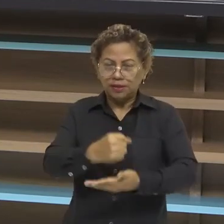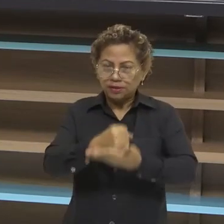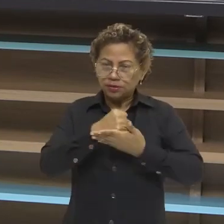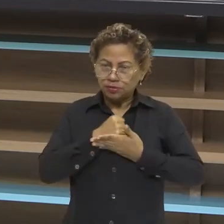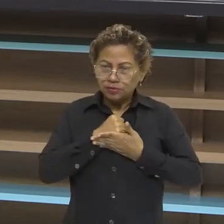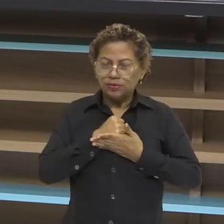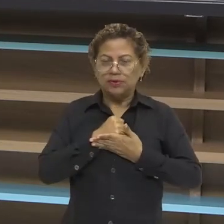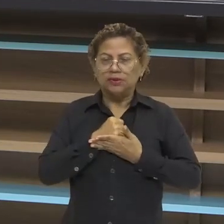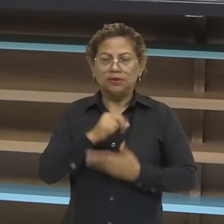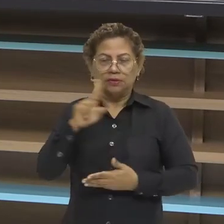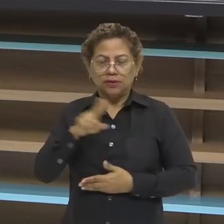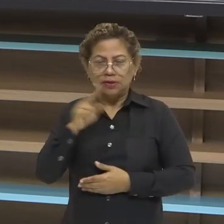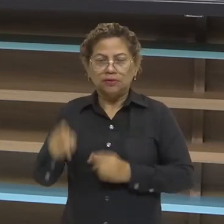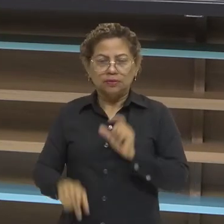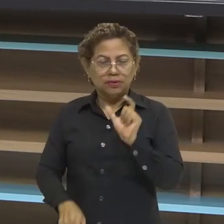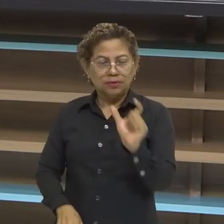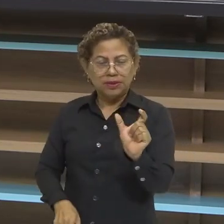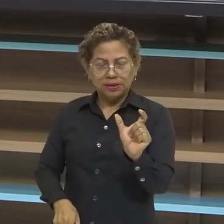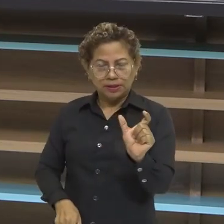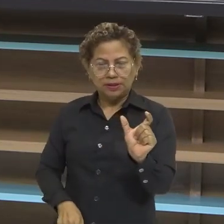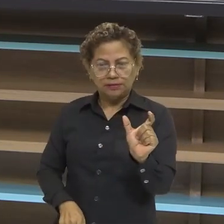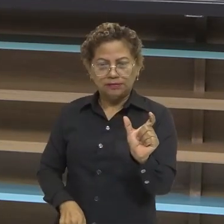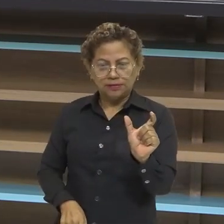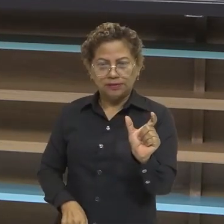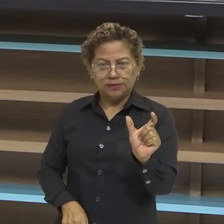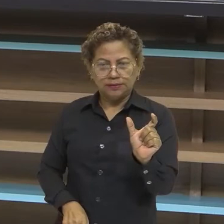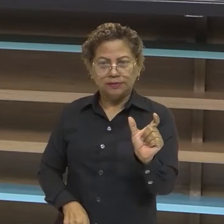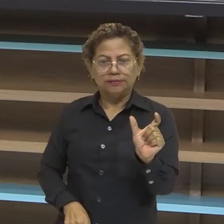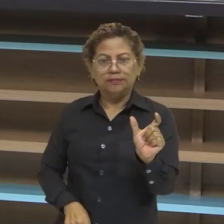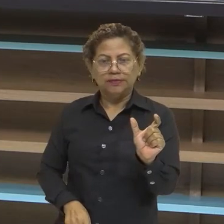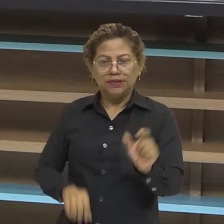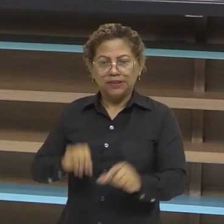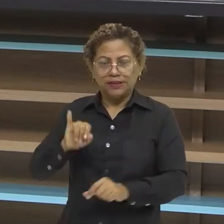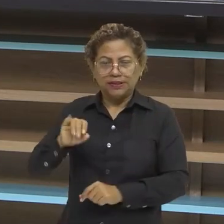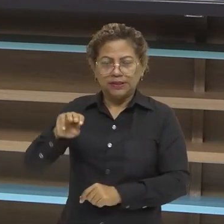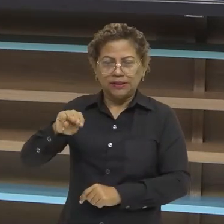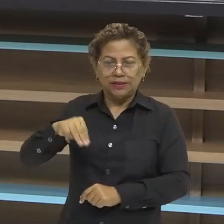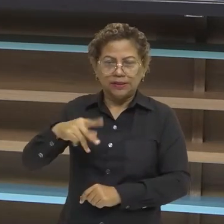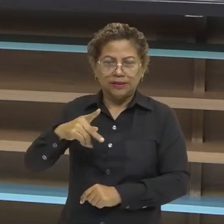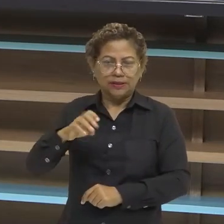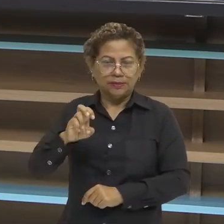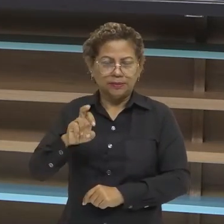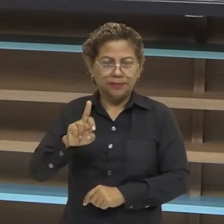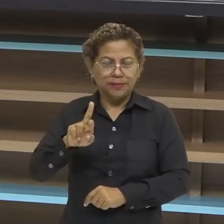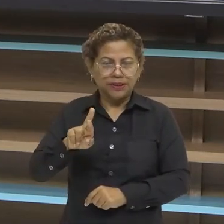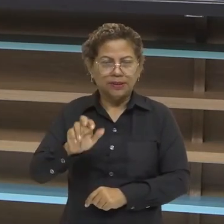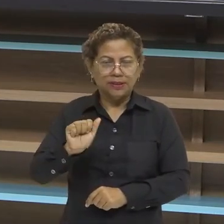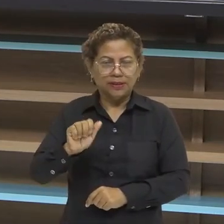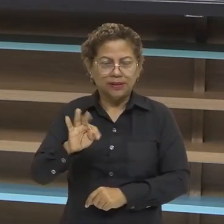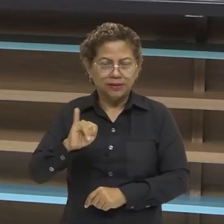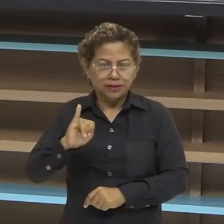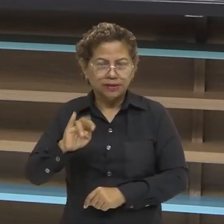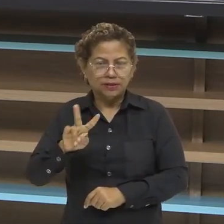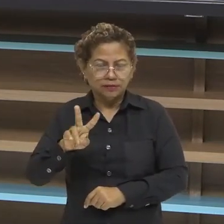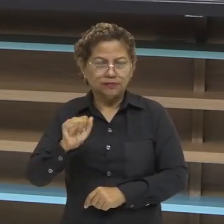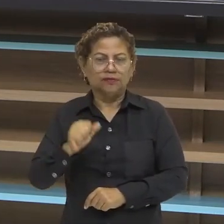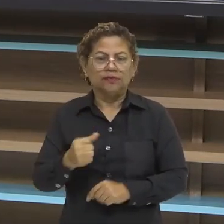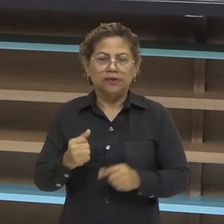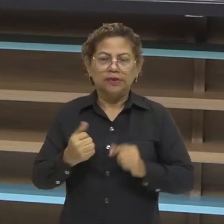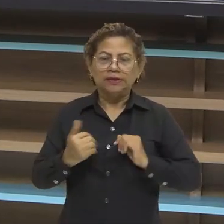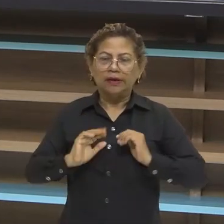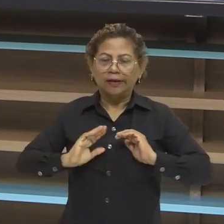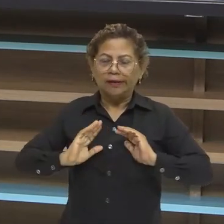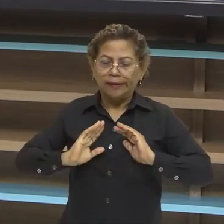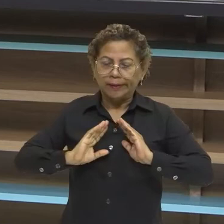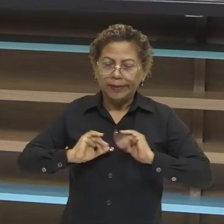ele usa o imperativo para fazer uma apelação, né, para que a pessoa se